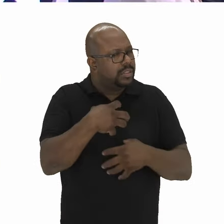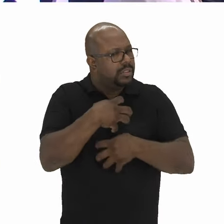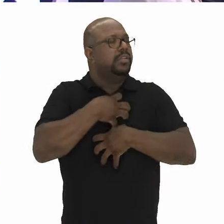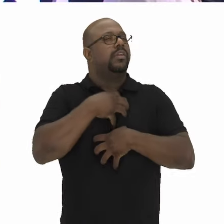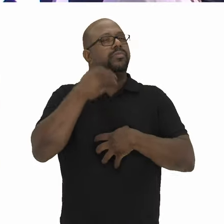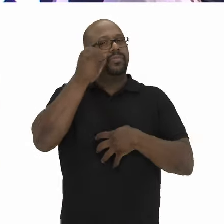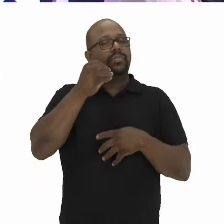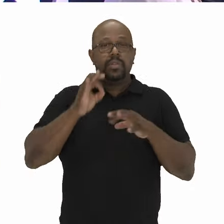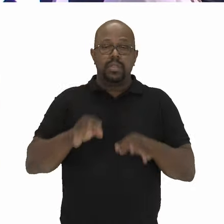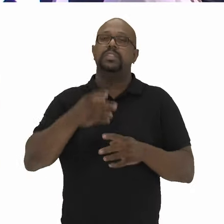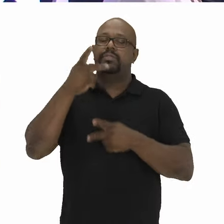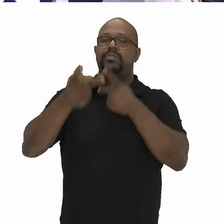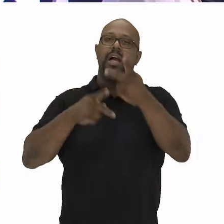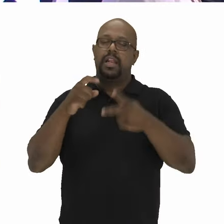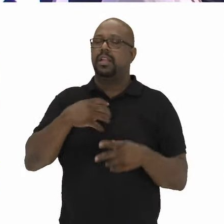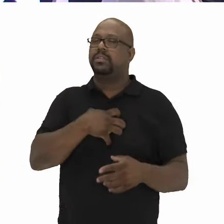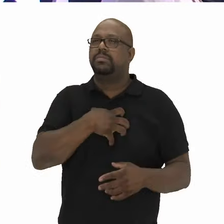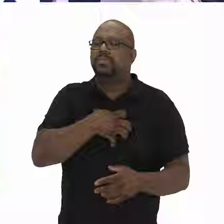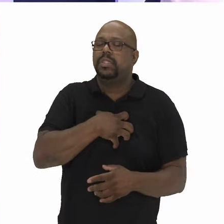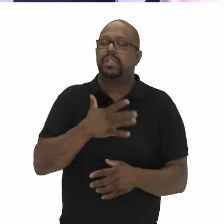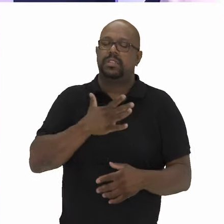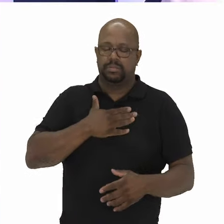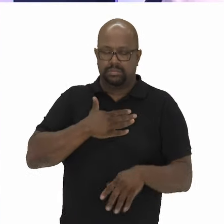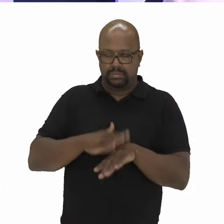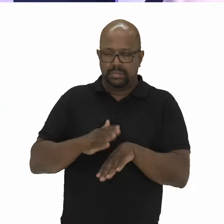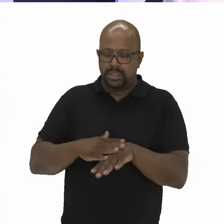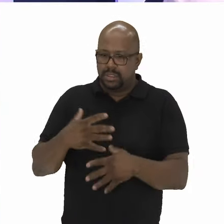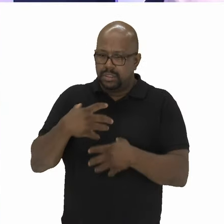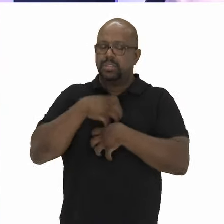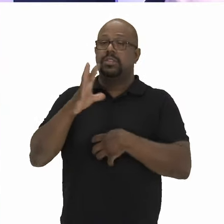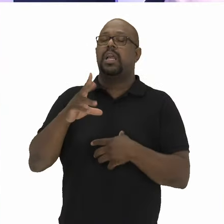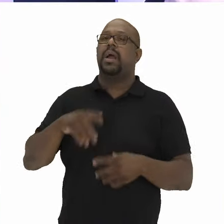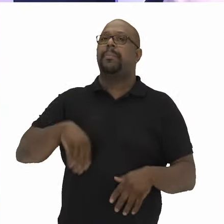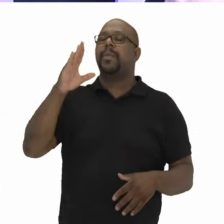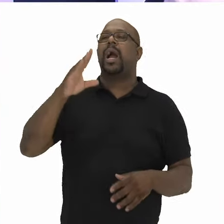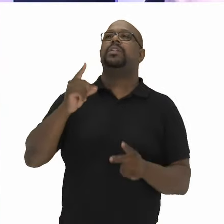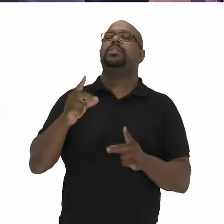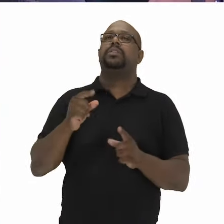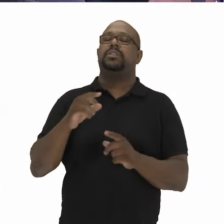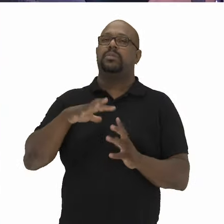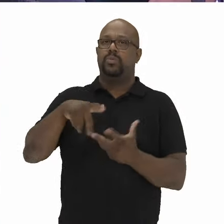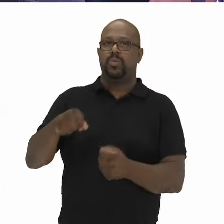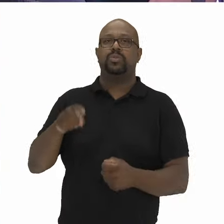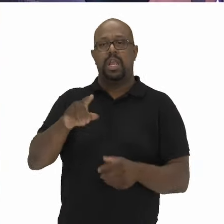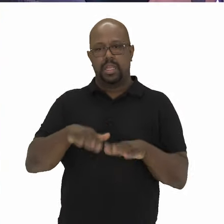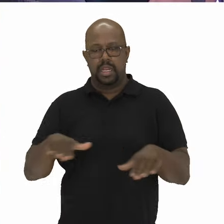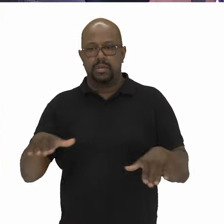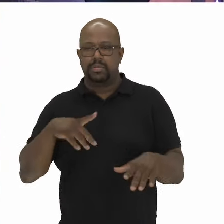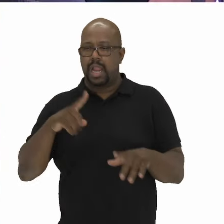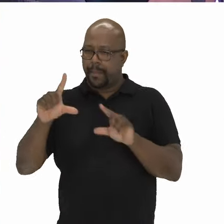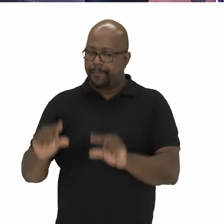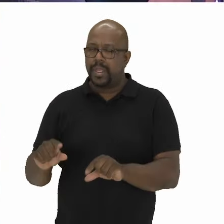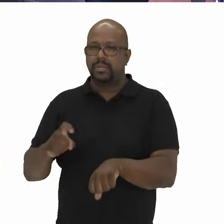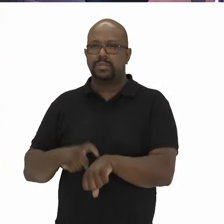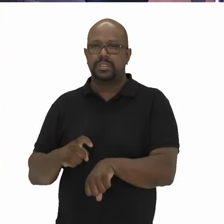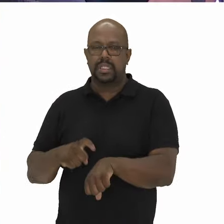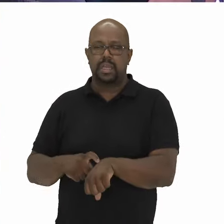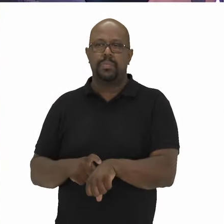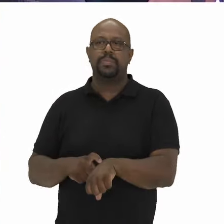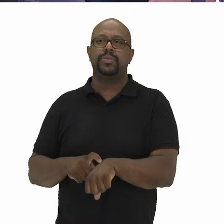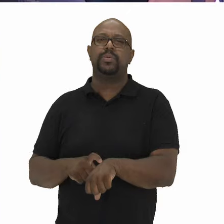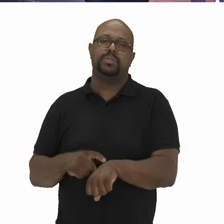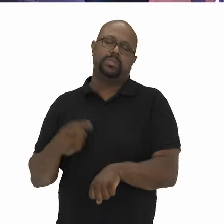né ela vive ela vive o que se fala ela vive o que ela sente Sim nós já estamos há mais tempo no mundo a criança como tá a menos